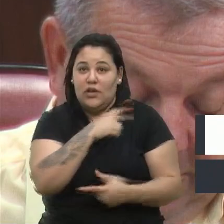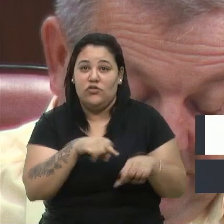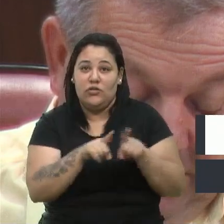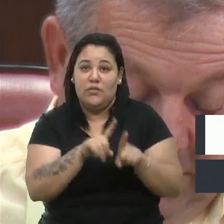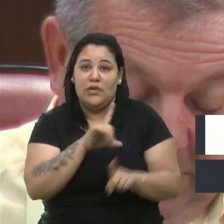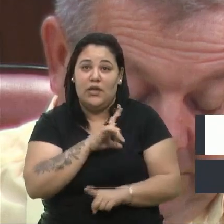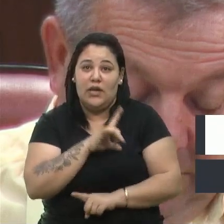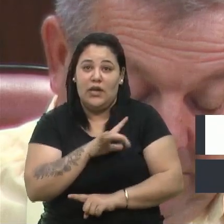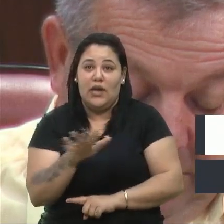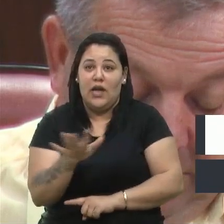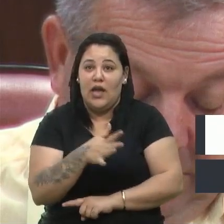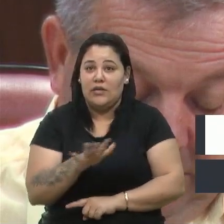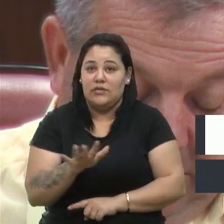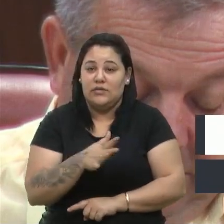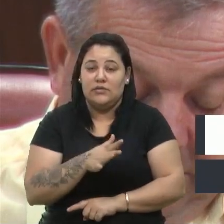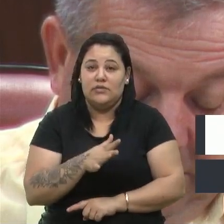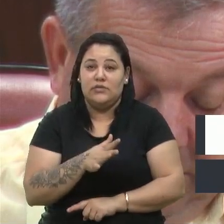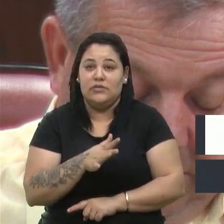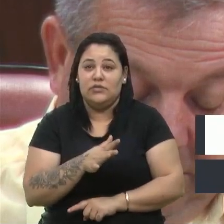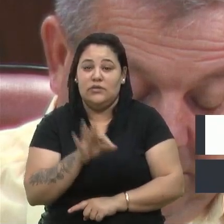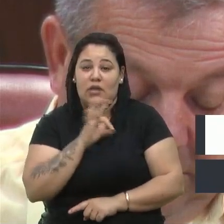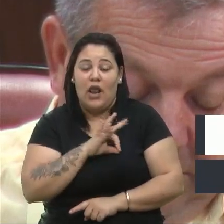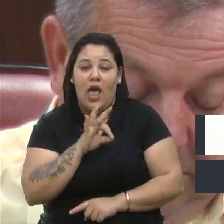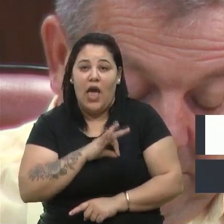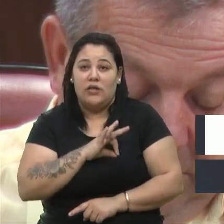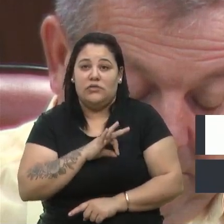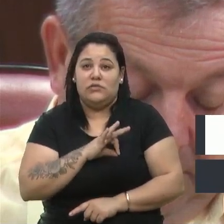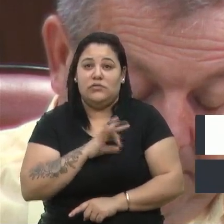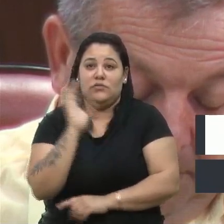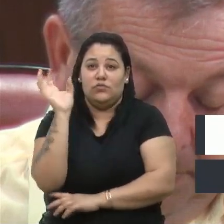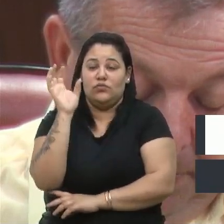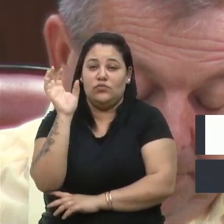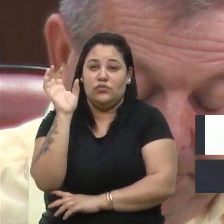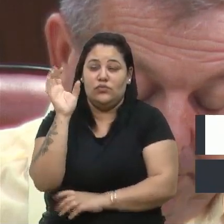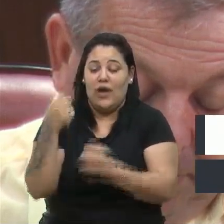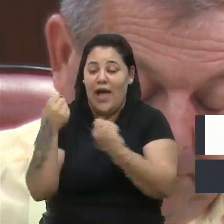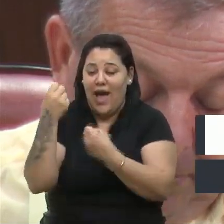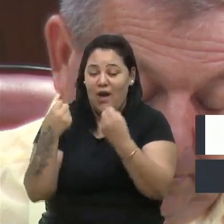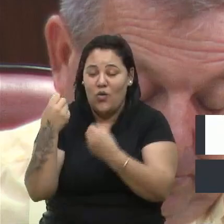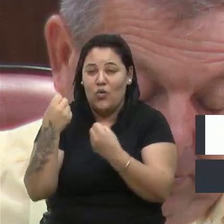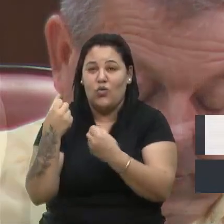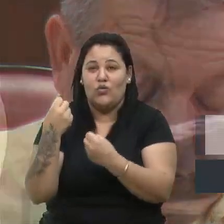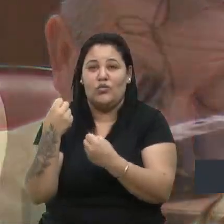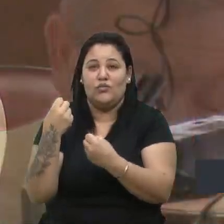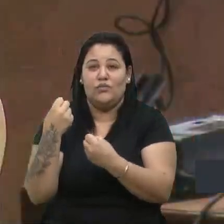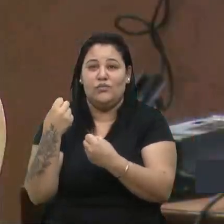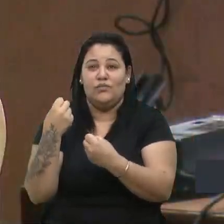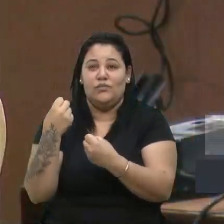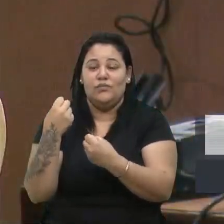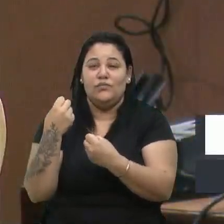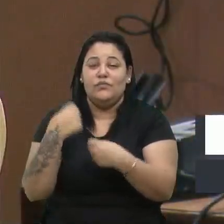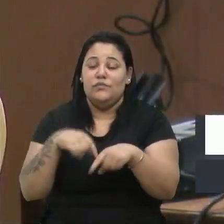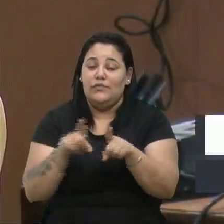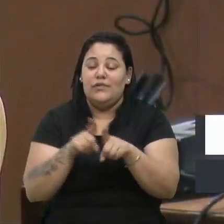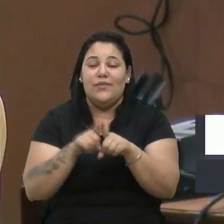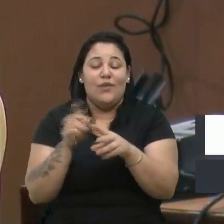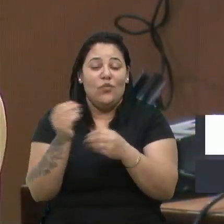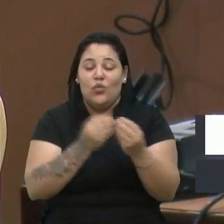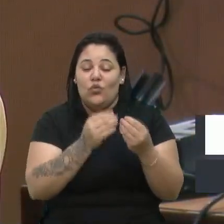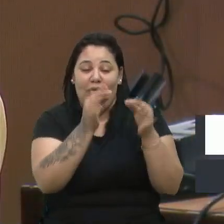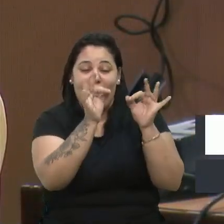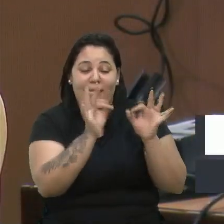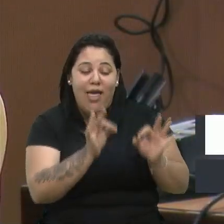por falta de efetivo, de viaturas, de armamentos, de tantas questões que é necessário, e a gente sabe